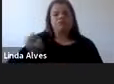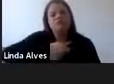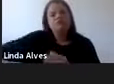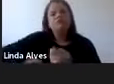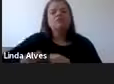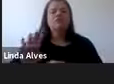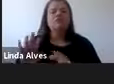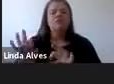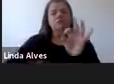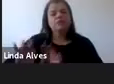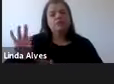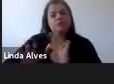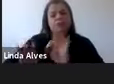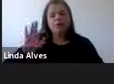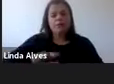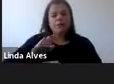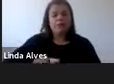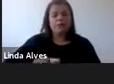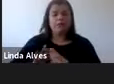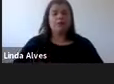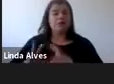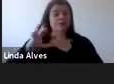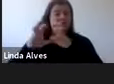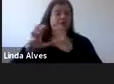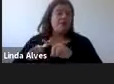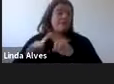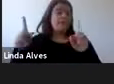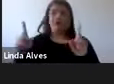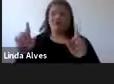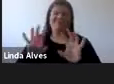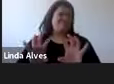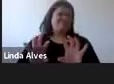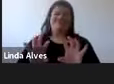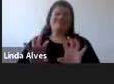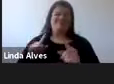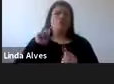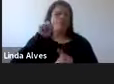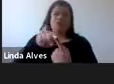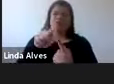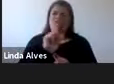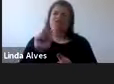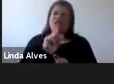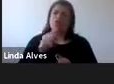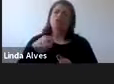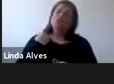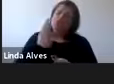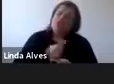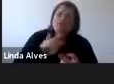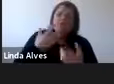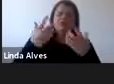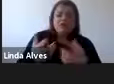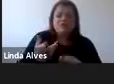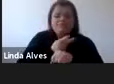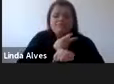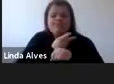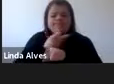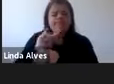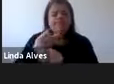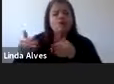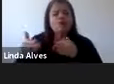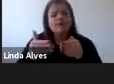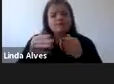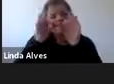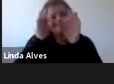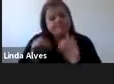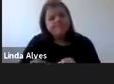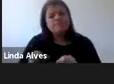vamos se preparar e trincheirar para a gente fazer a briga. Né? E a impressão, não é esse o objetivo. O objetivo nosso é realmente buscar um caminho. Os